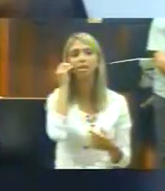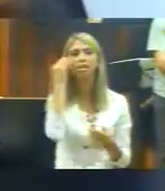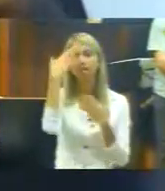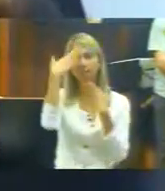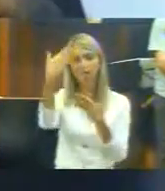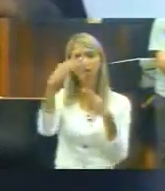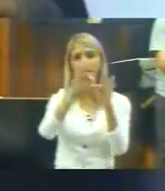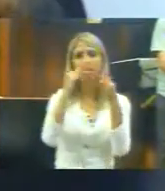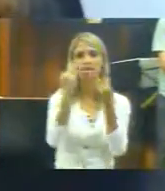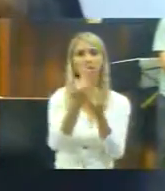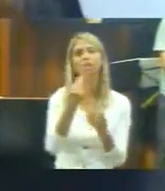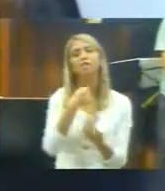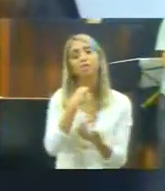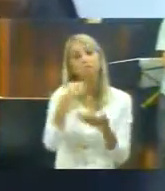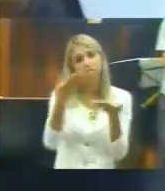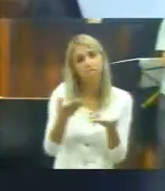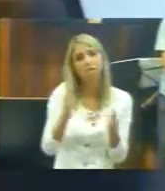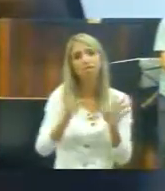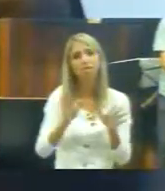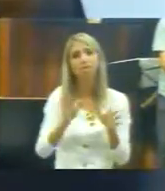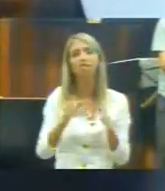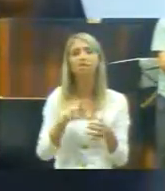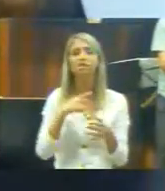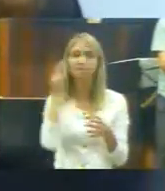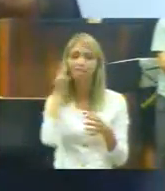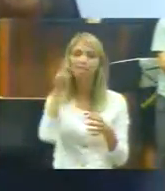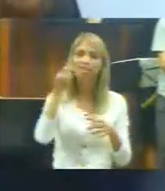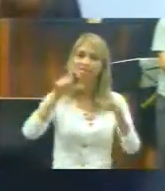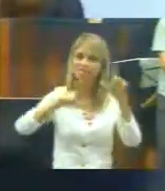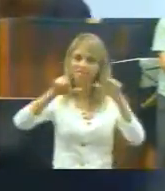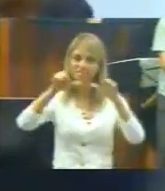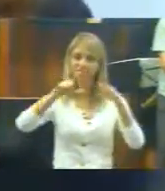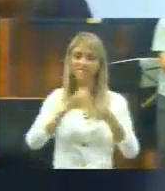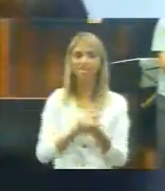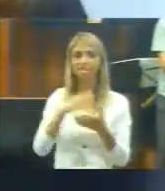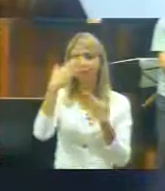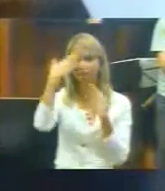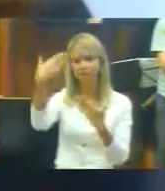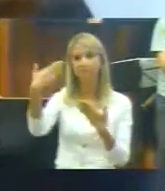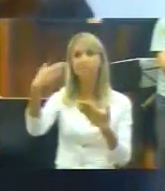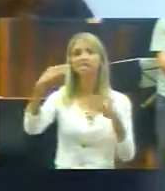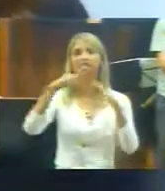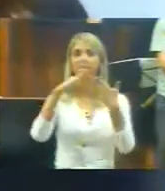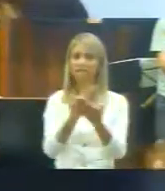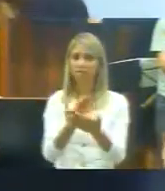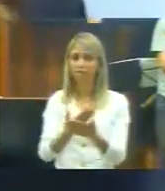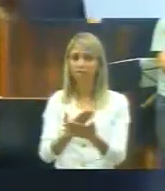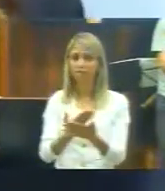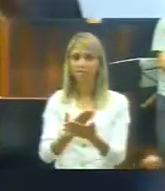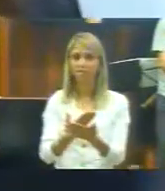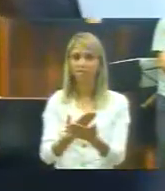não pôde estar aqui, mas está vendo a gente pela telinha. E também agradecer a escola, que